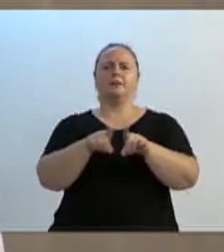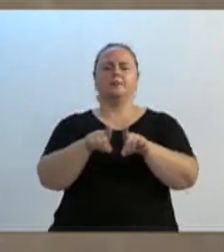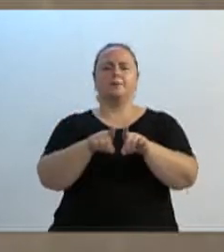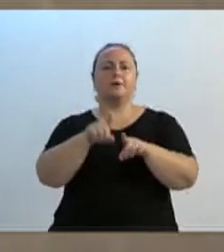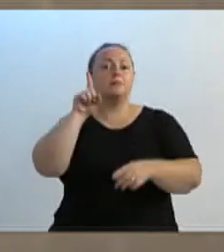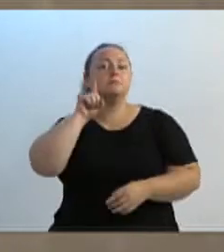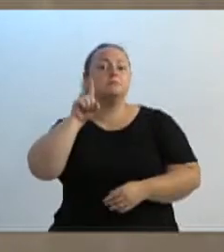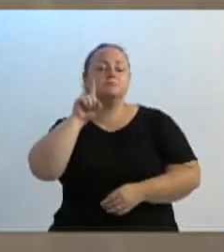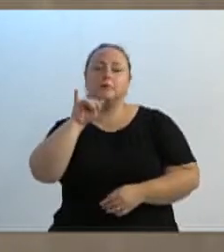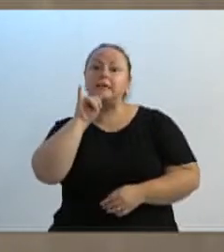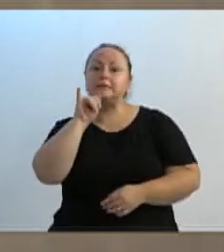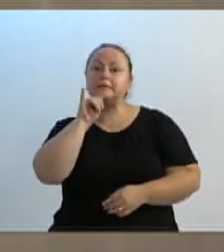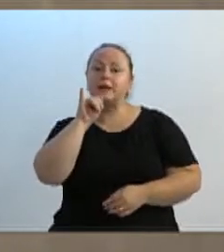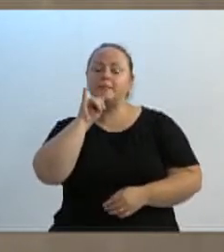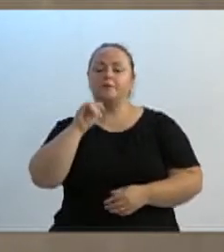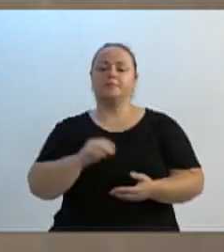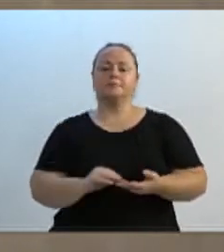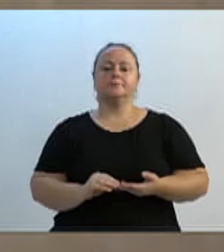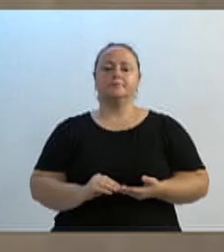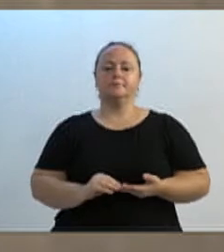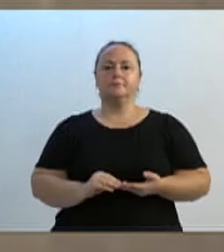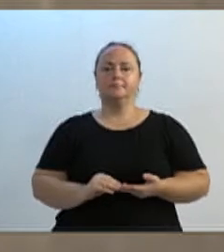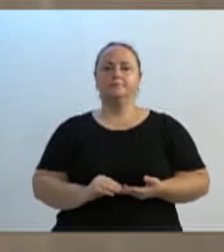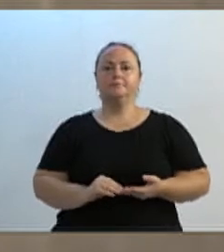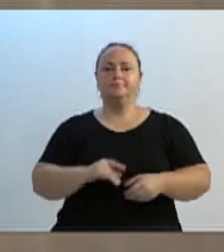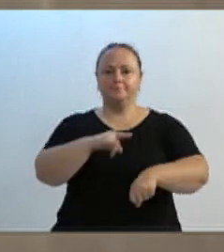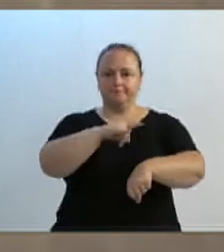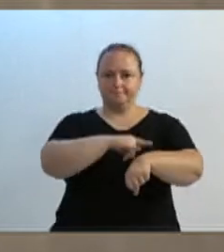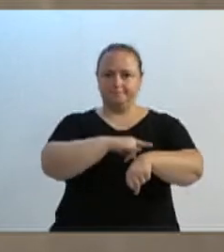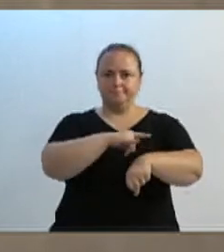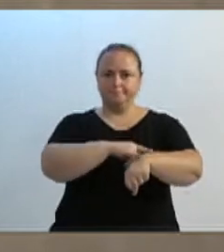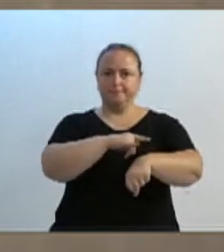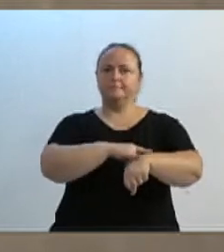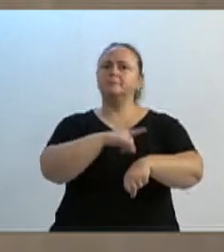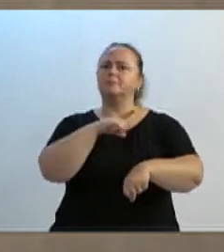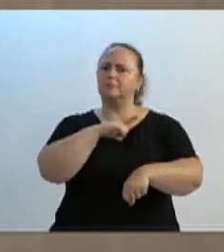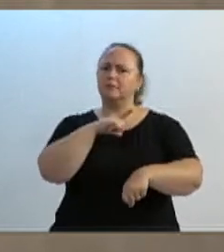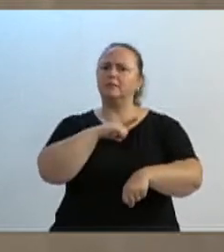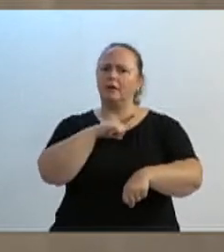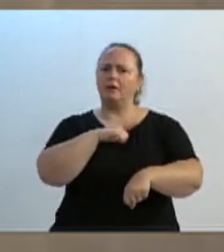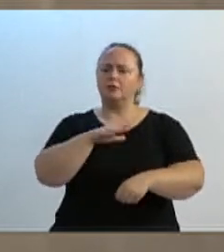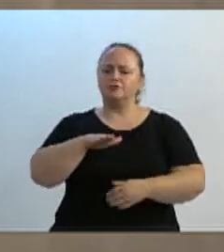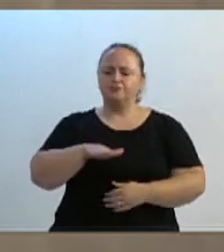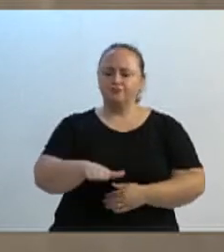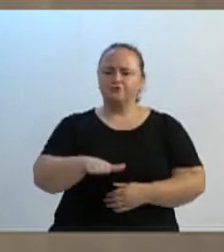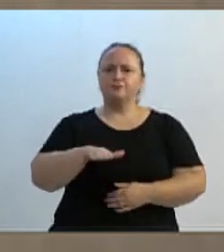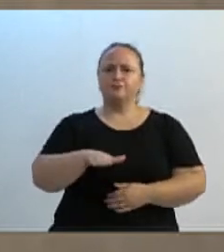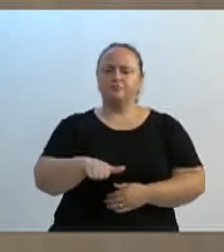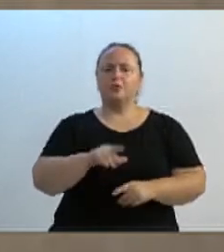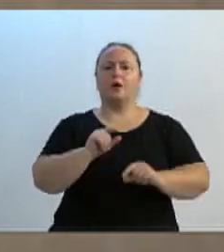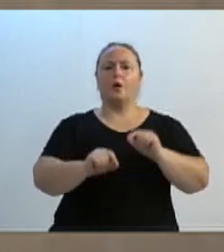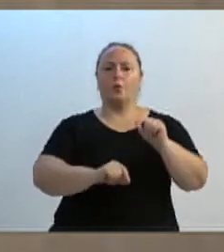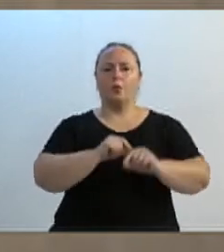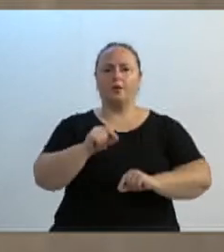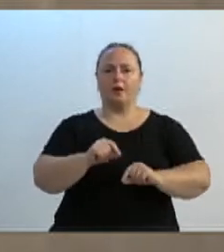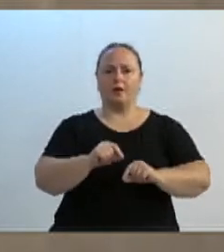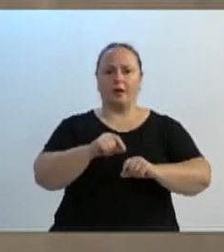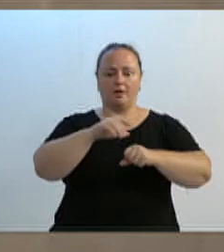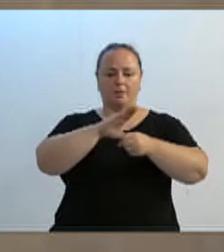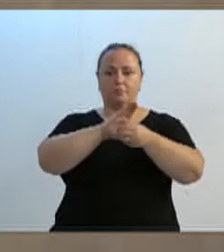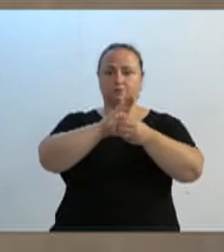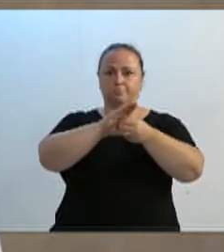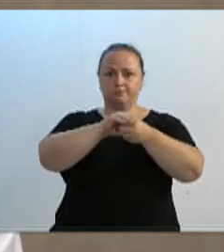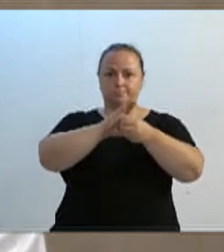exemplo, que os banheiros públicos tenham o acionamento tanto da descarga quanto